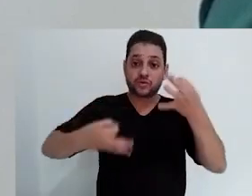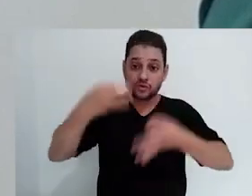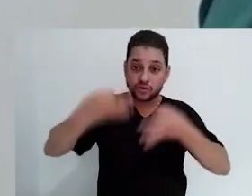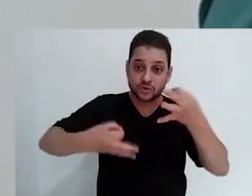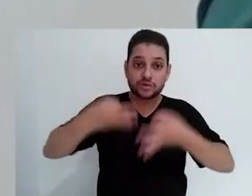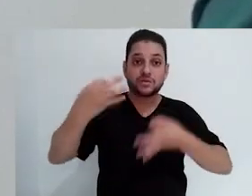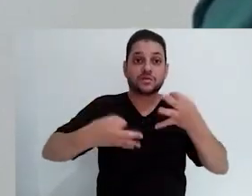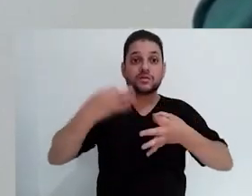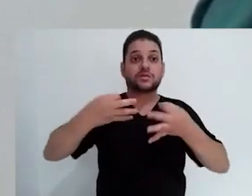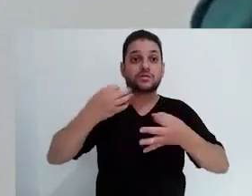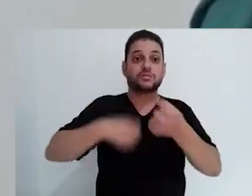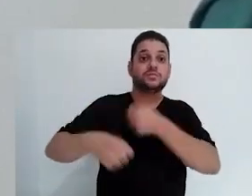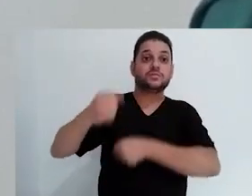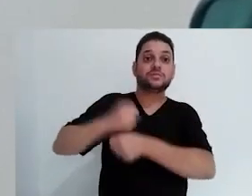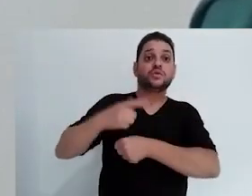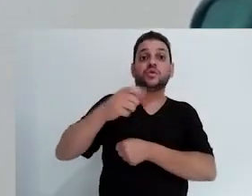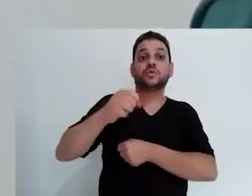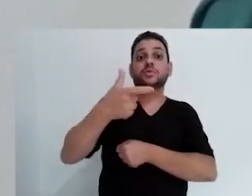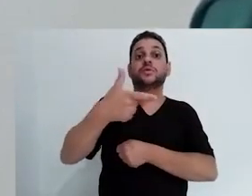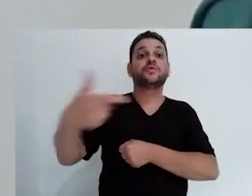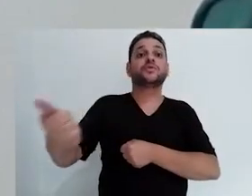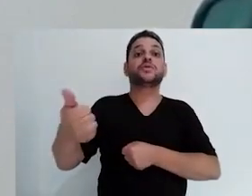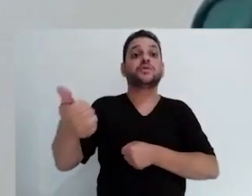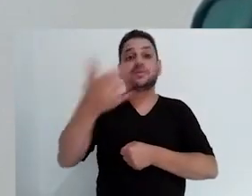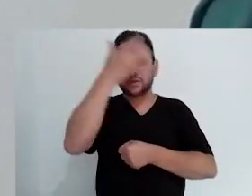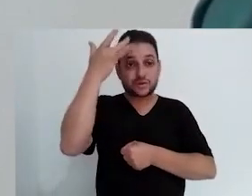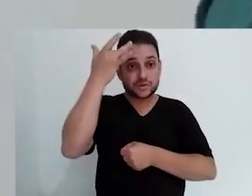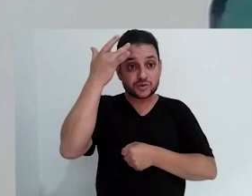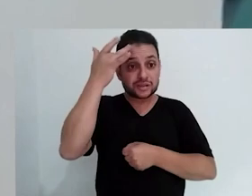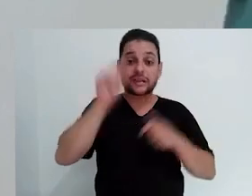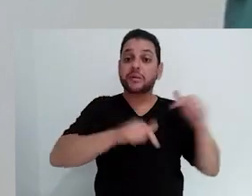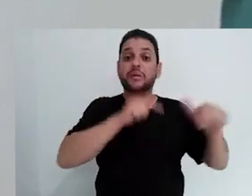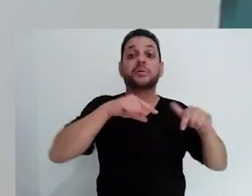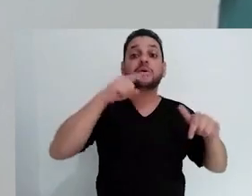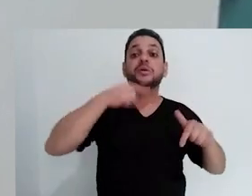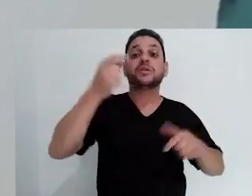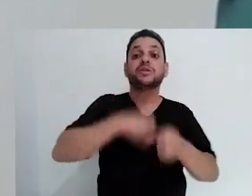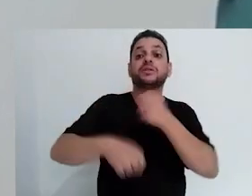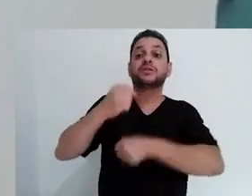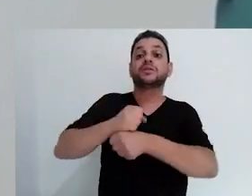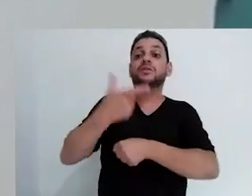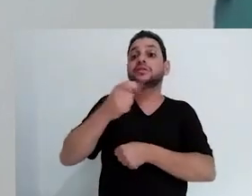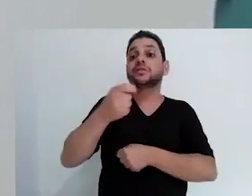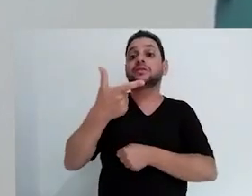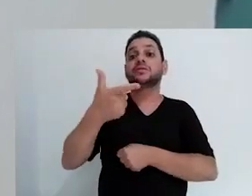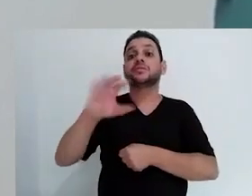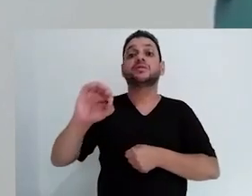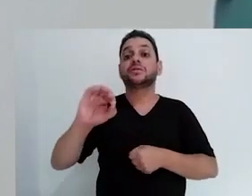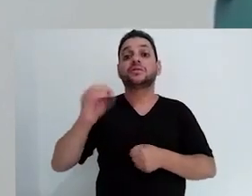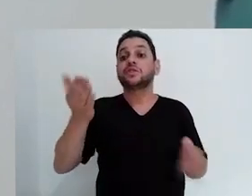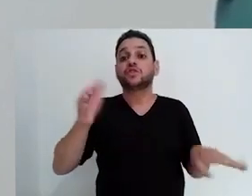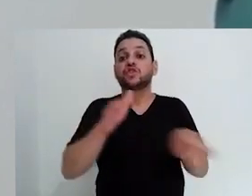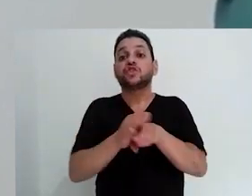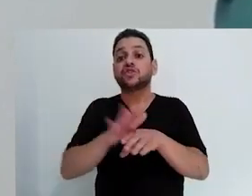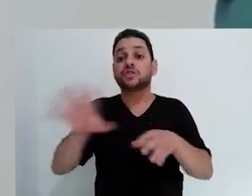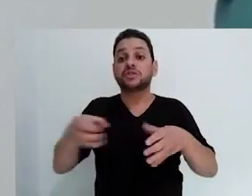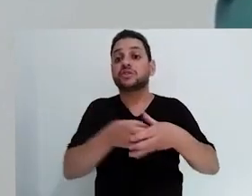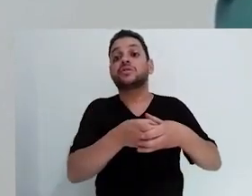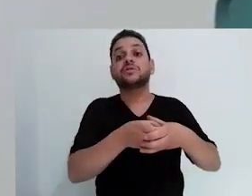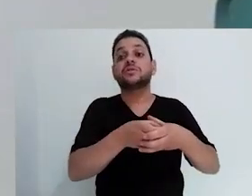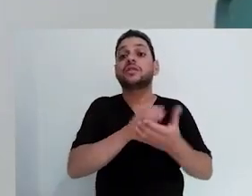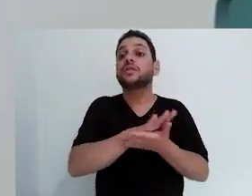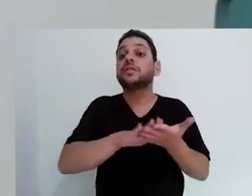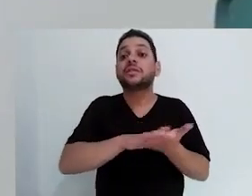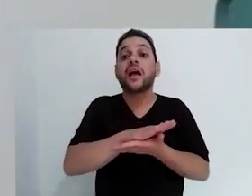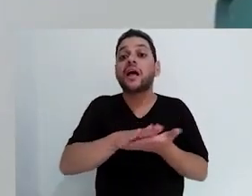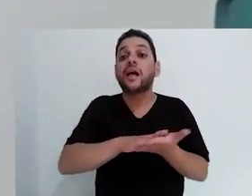de 2021, processos de incapacidade de LOAS de 2020, e que se não viessem para o núcleo, não estariam sendo